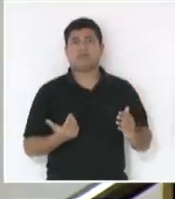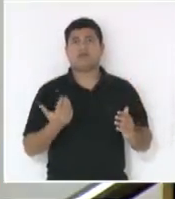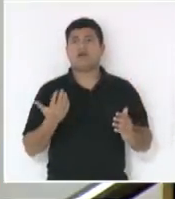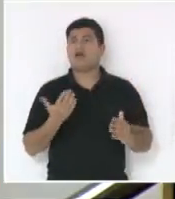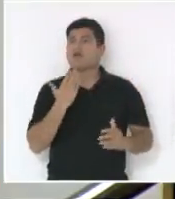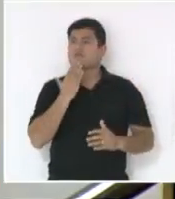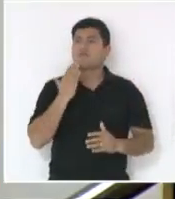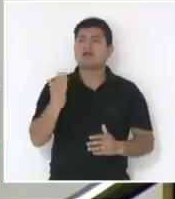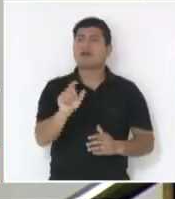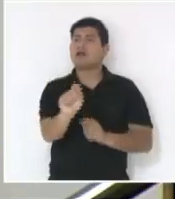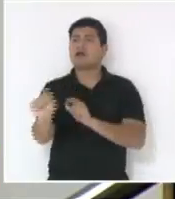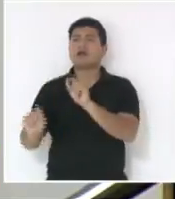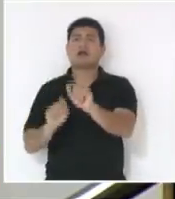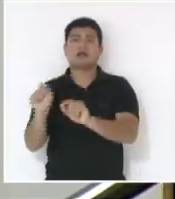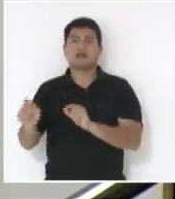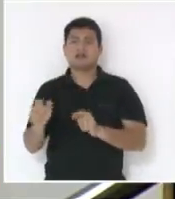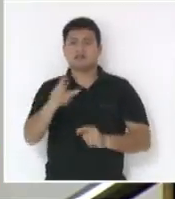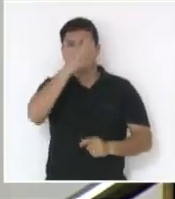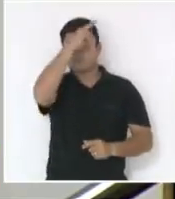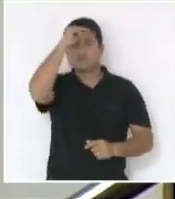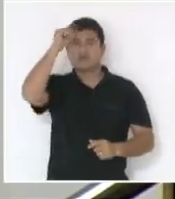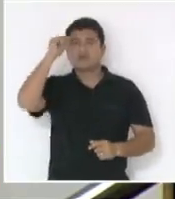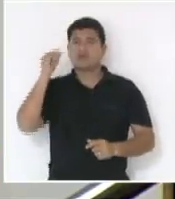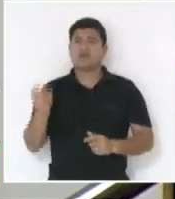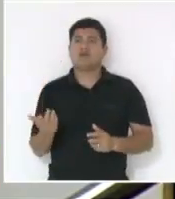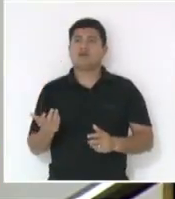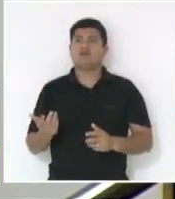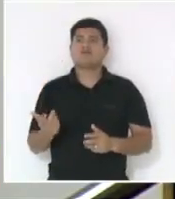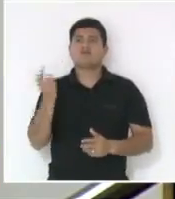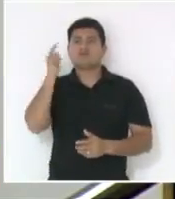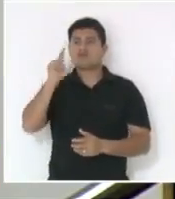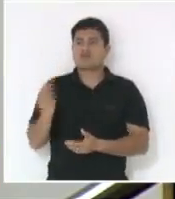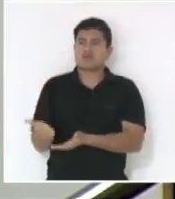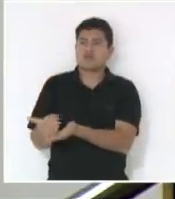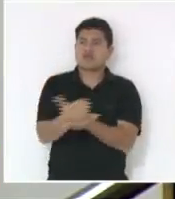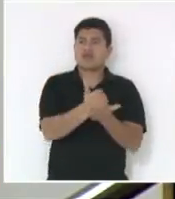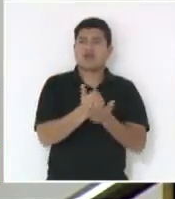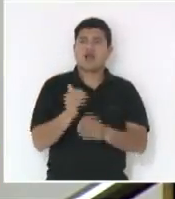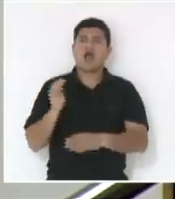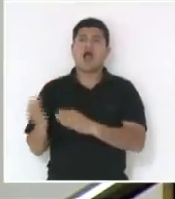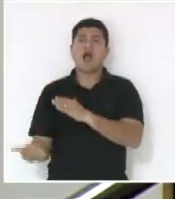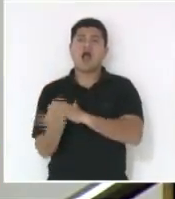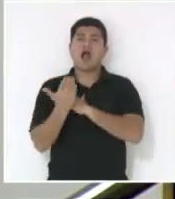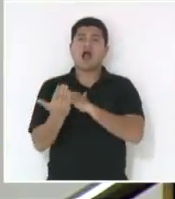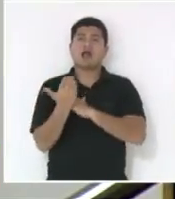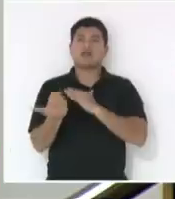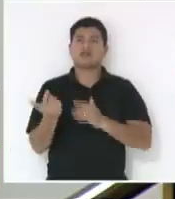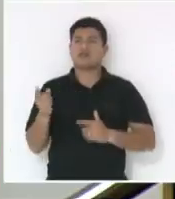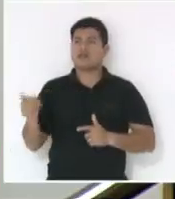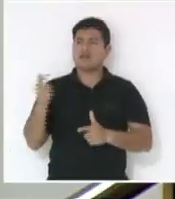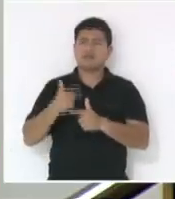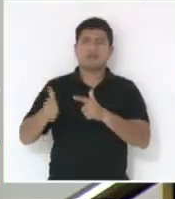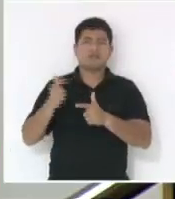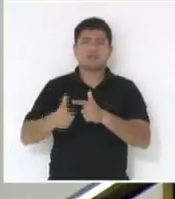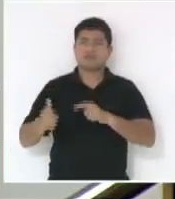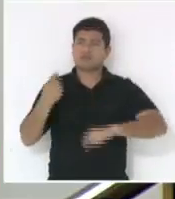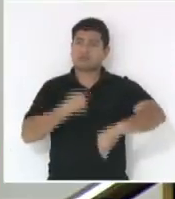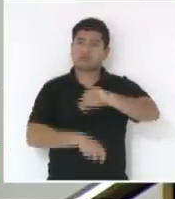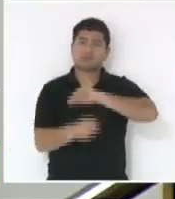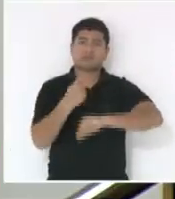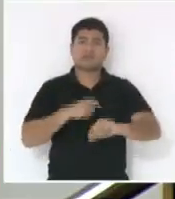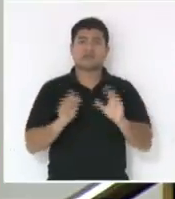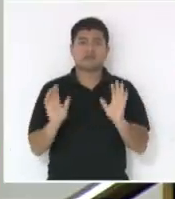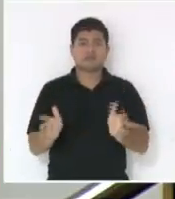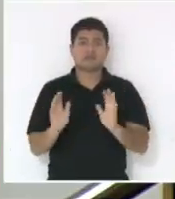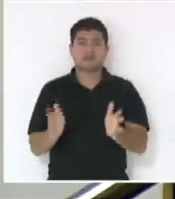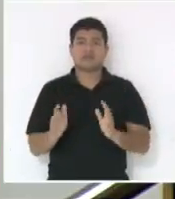recorrer o prefeito? A quem buscar recurso, ajuda para uma cidade que não está com problema financeiro também? Foram